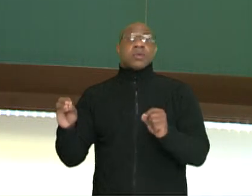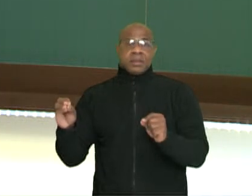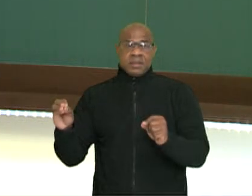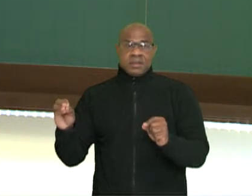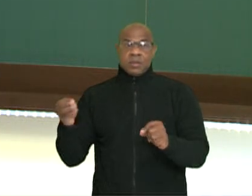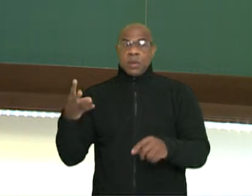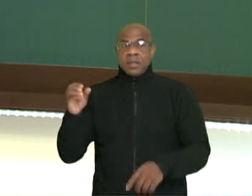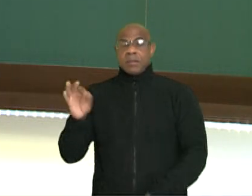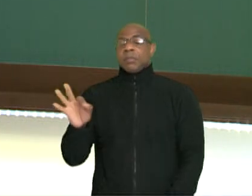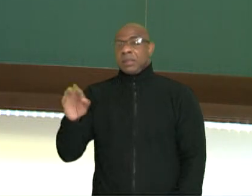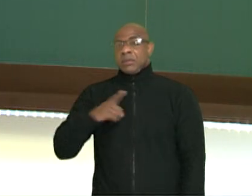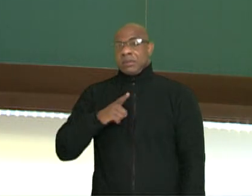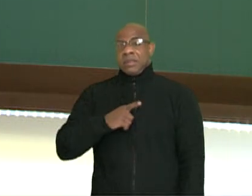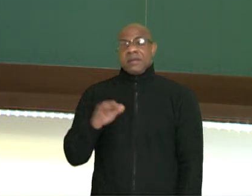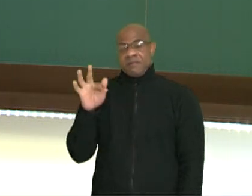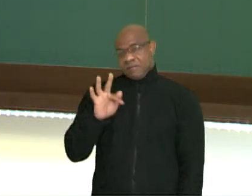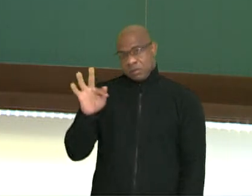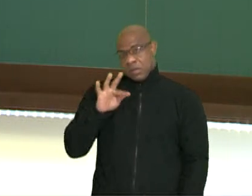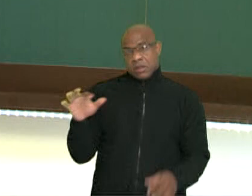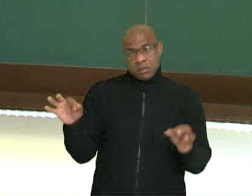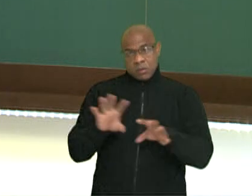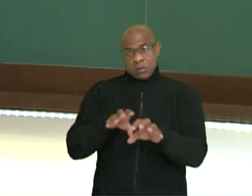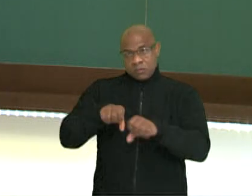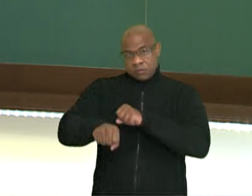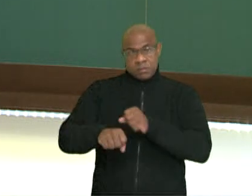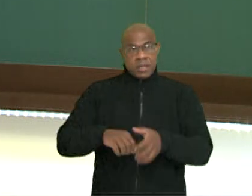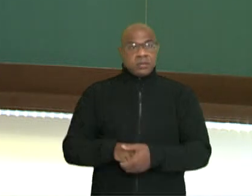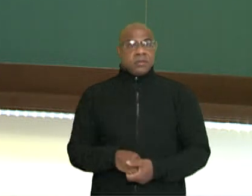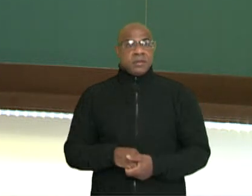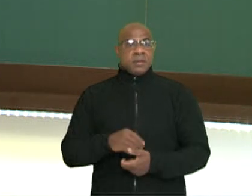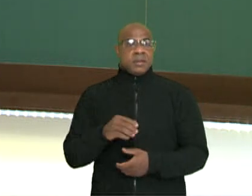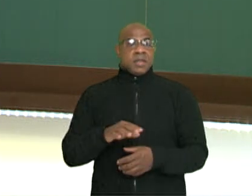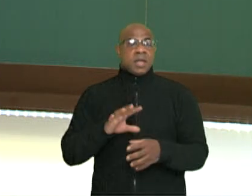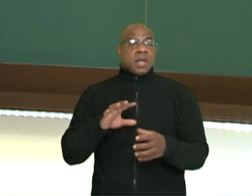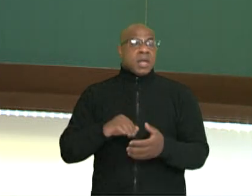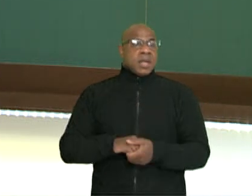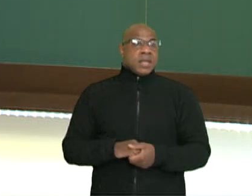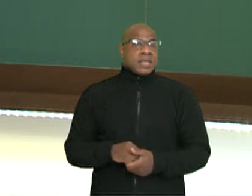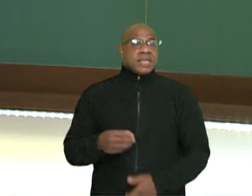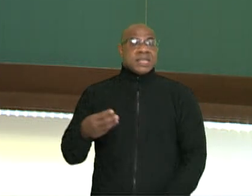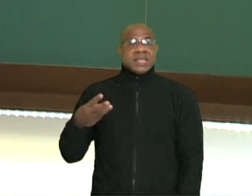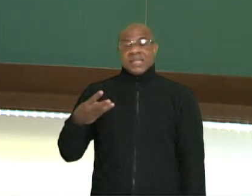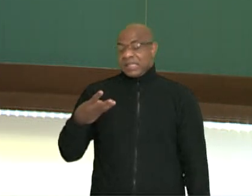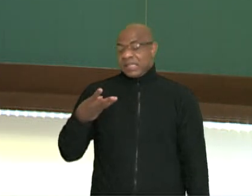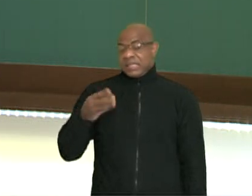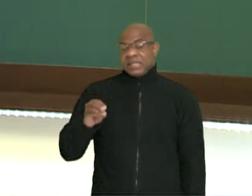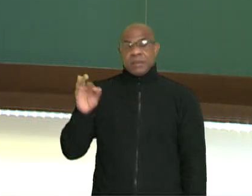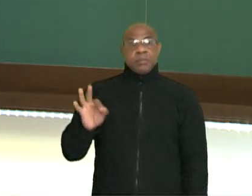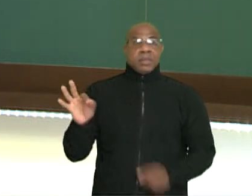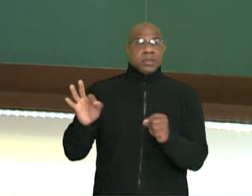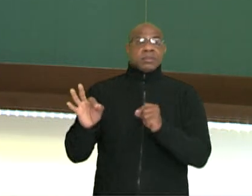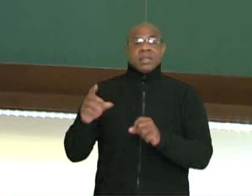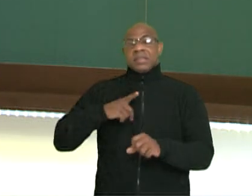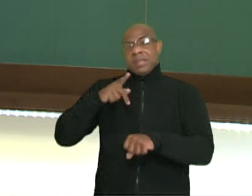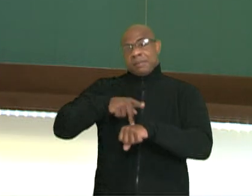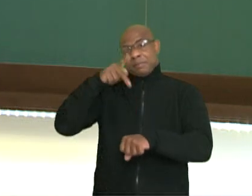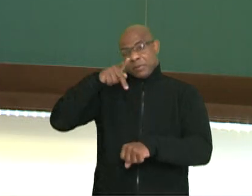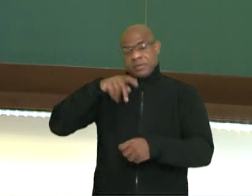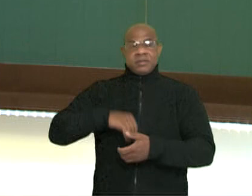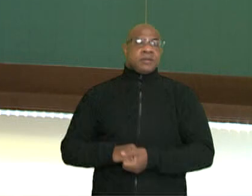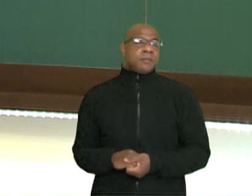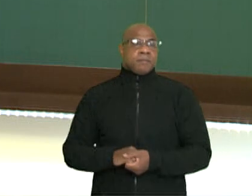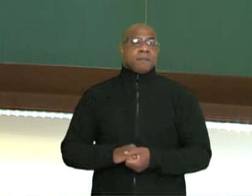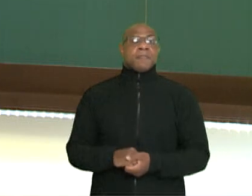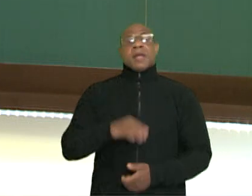consegue mensurar a quantidade porque a porcentagem sempre trabalha com o número 100, que é o total. Ok? E a tabela